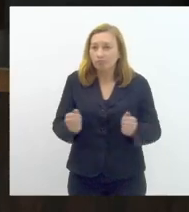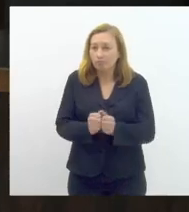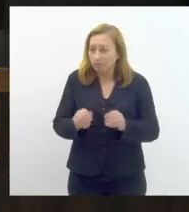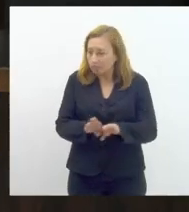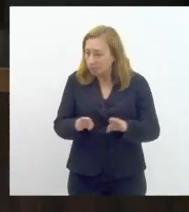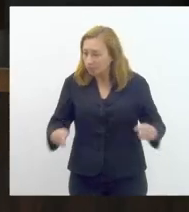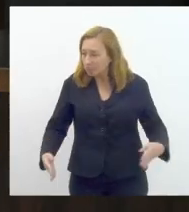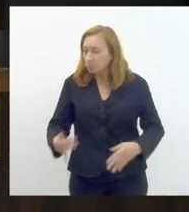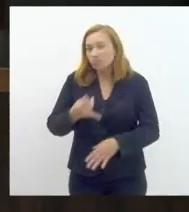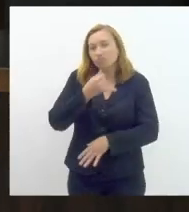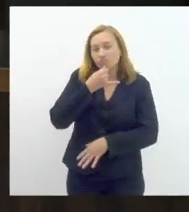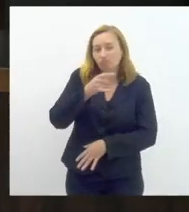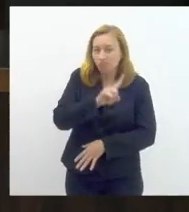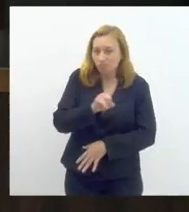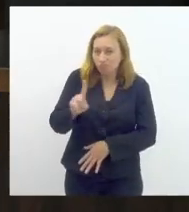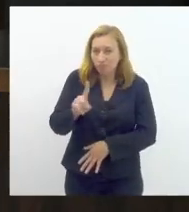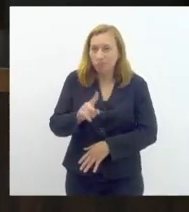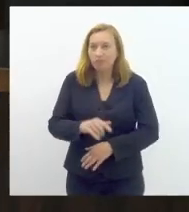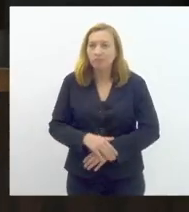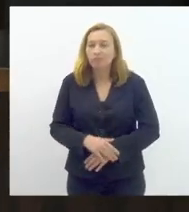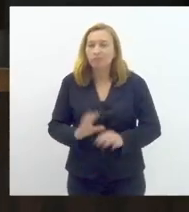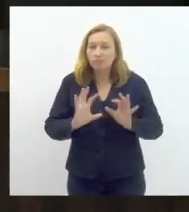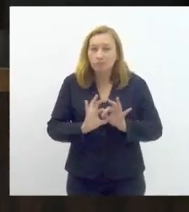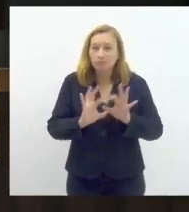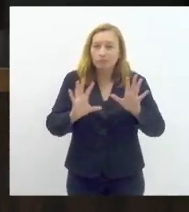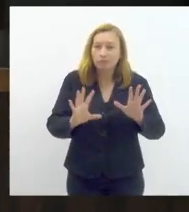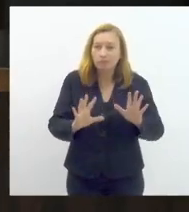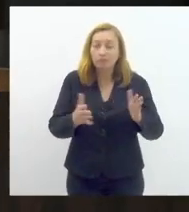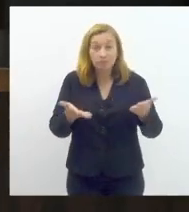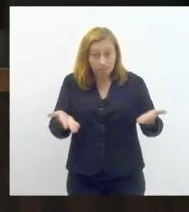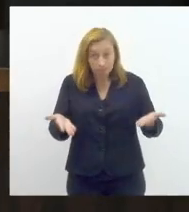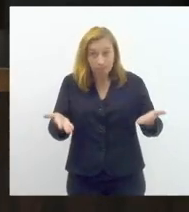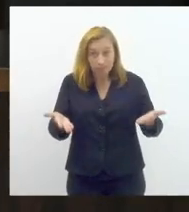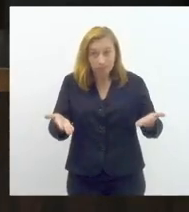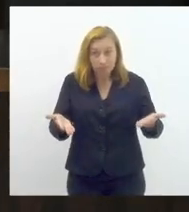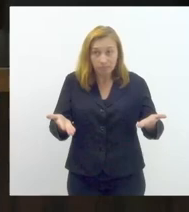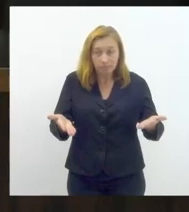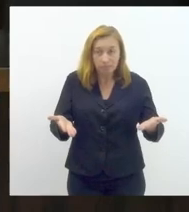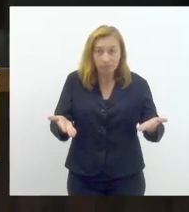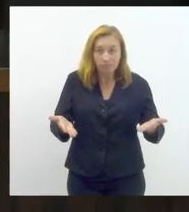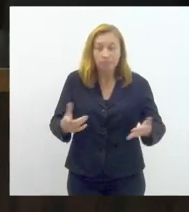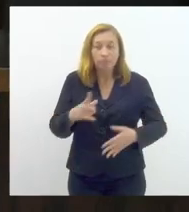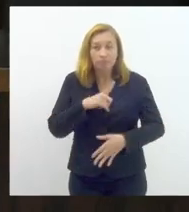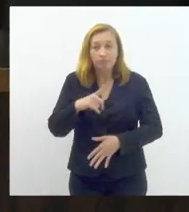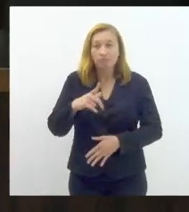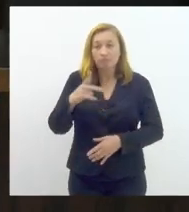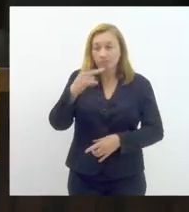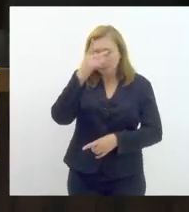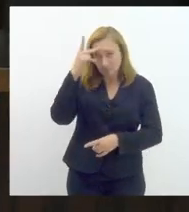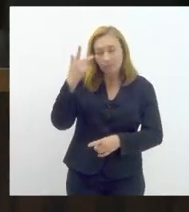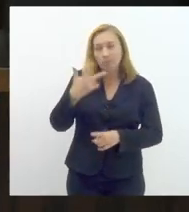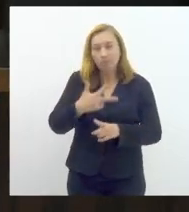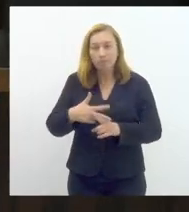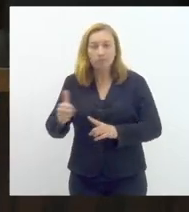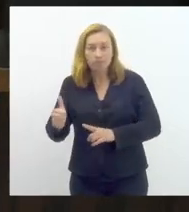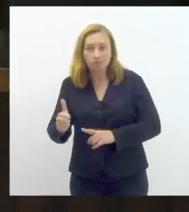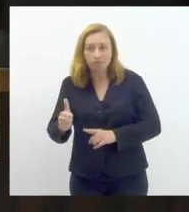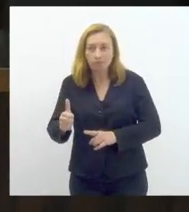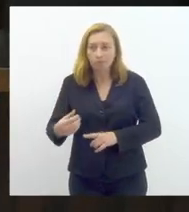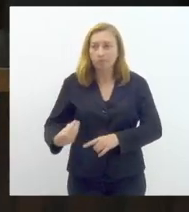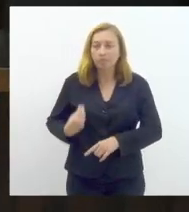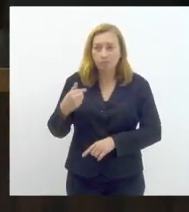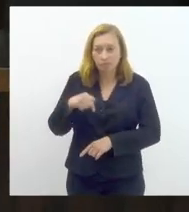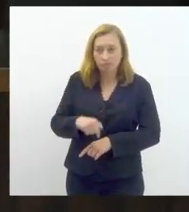não fique triste, que a democracia é isso, né? Alguém tem que vencer. Alguém tem que estar